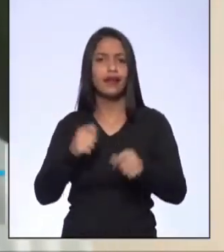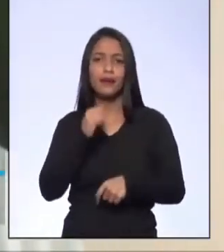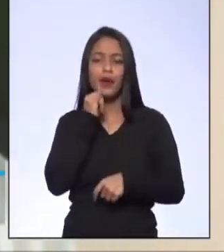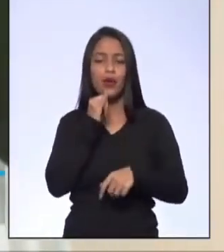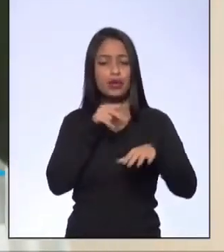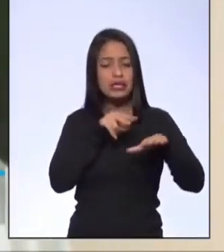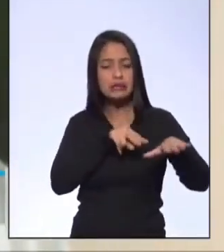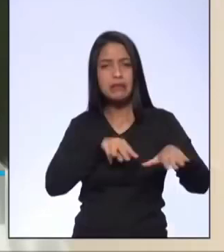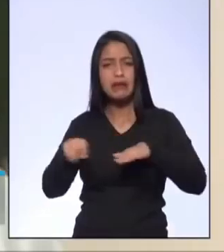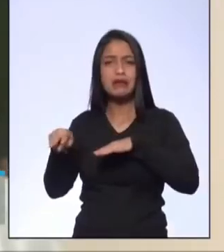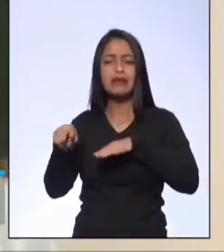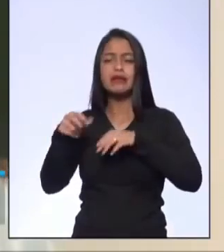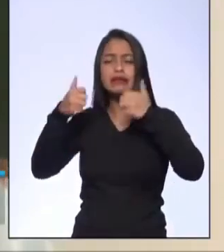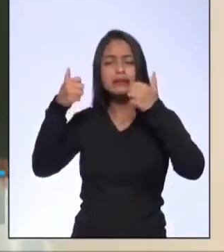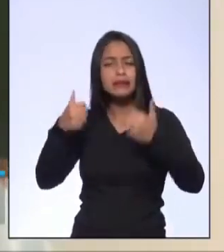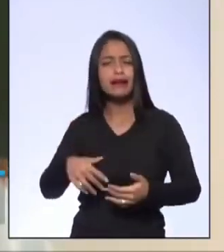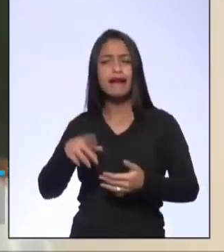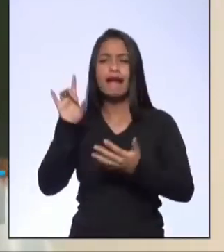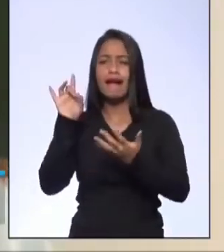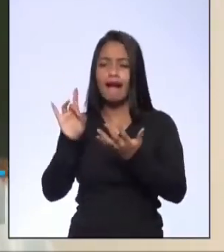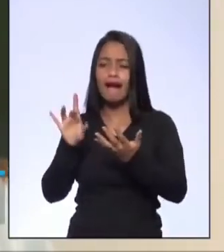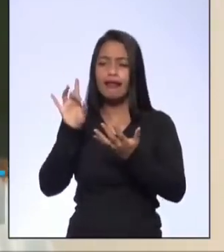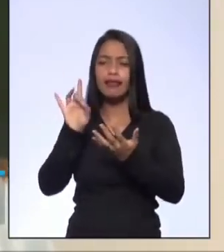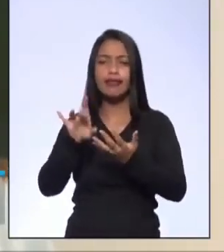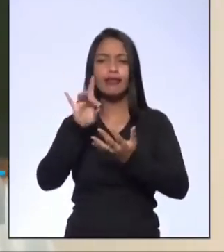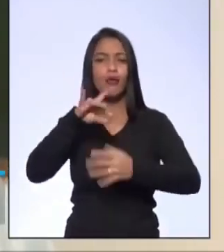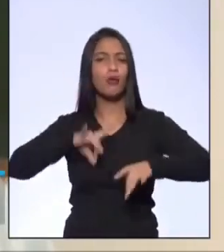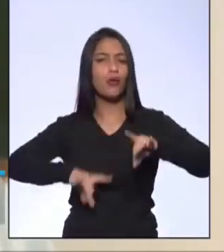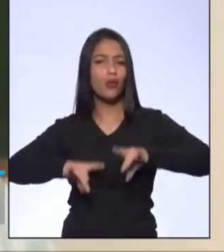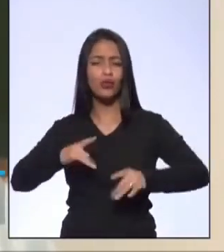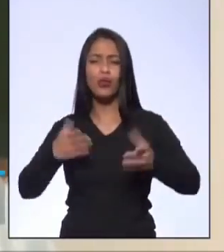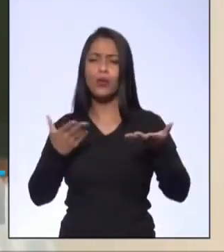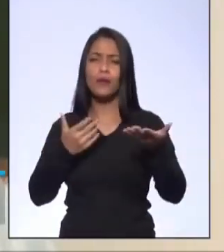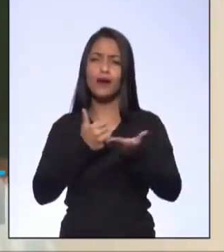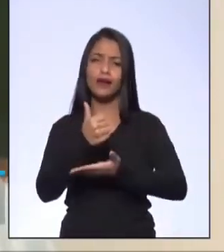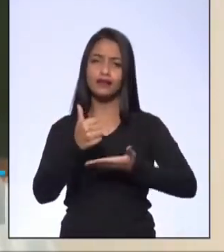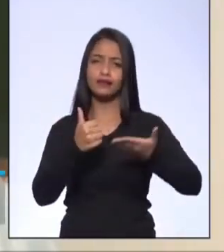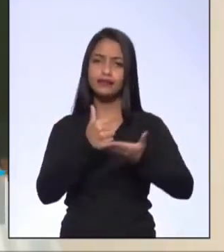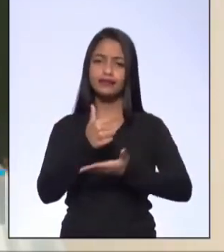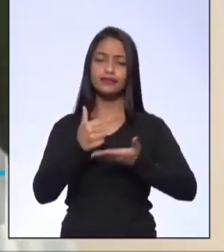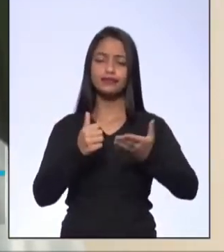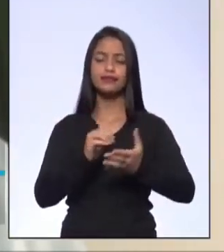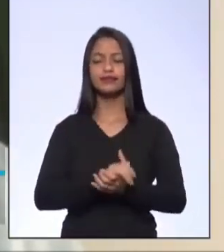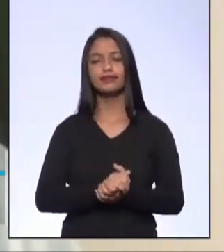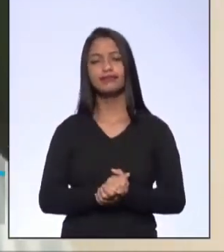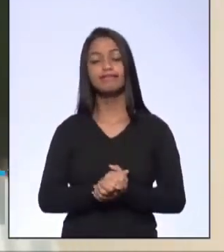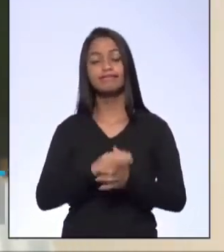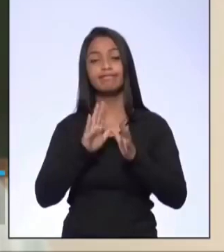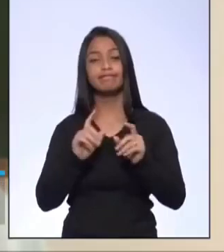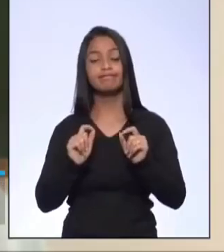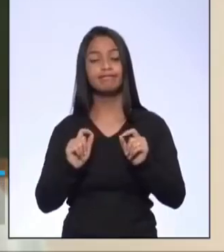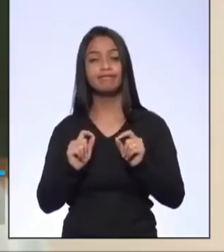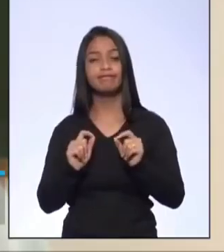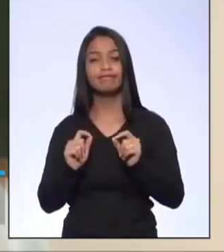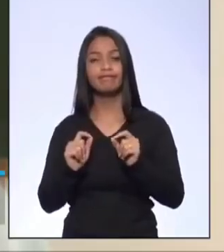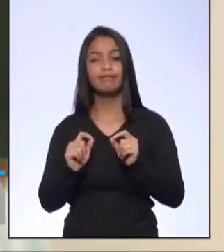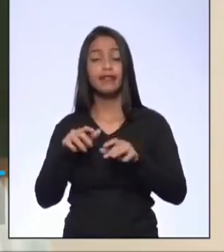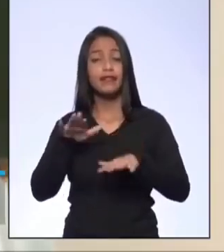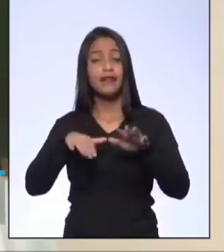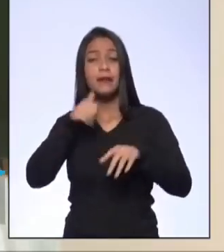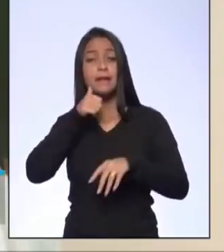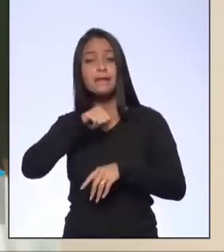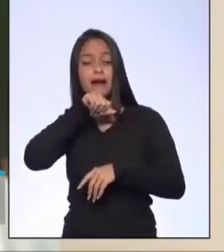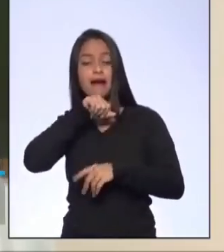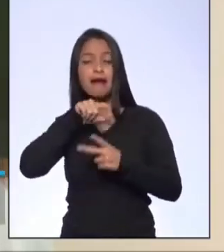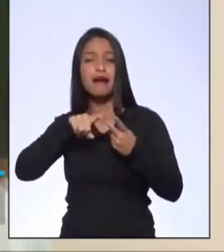sobre cada hormônio. Então, é uma coisa que a gente vai ser bem básico. Mas muitas vezes, né, a mamãe vai lá no médico,